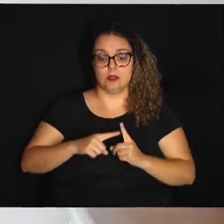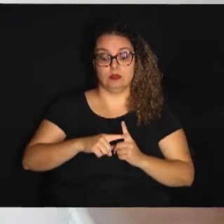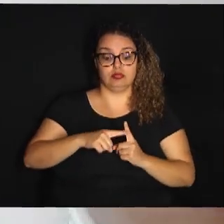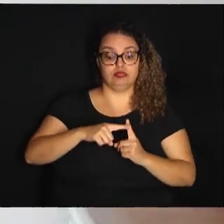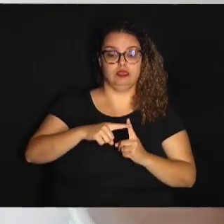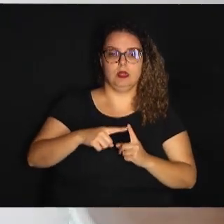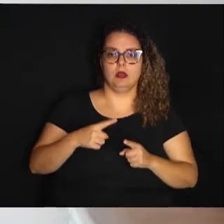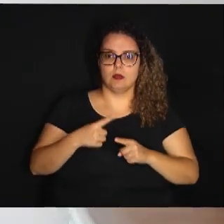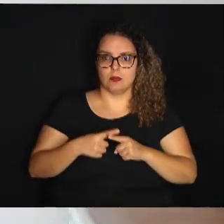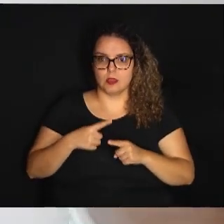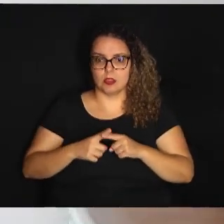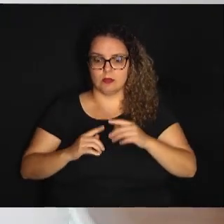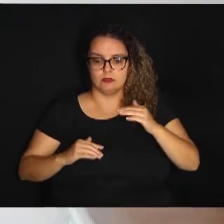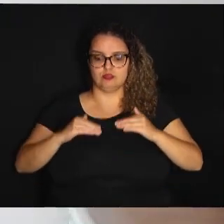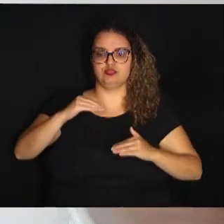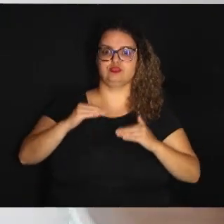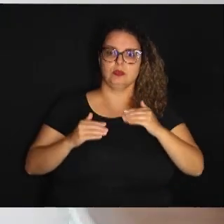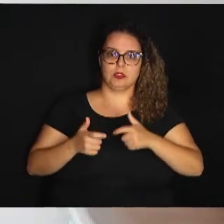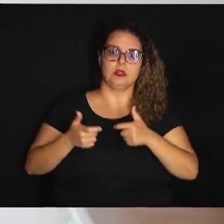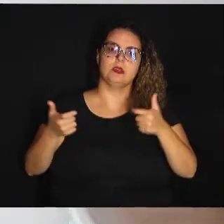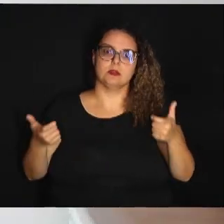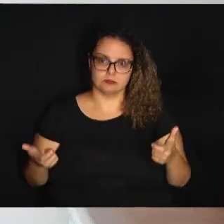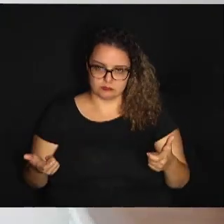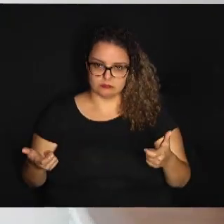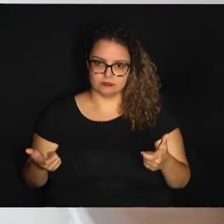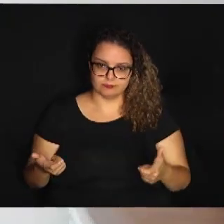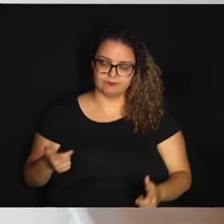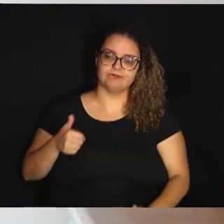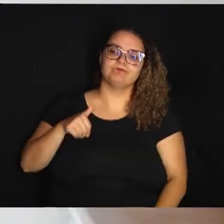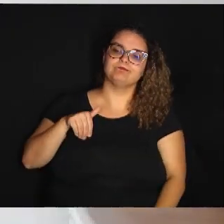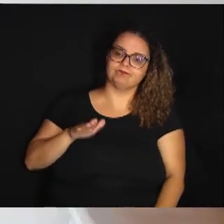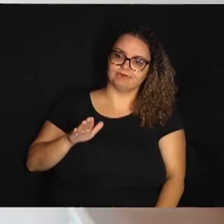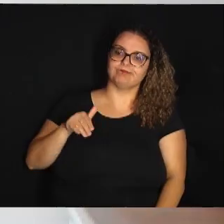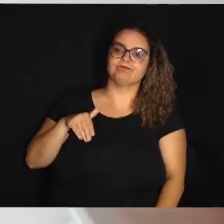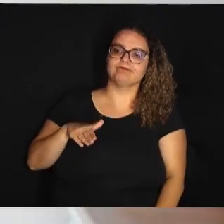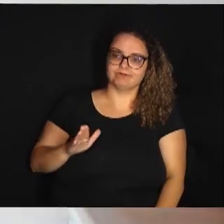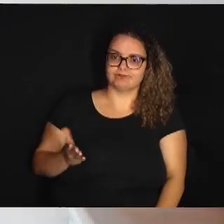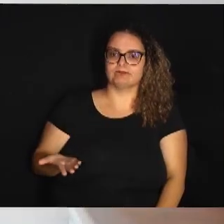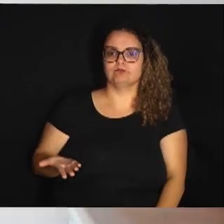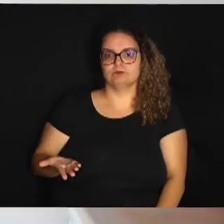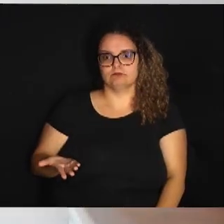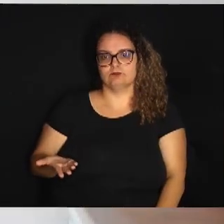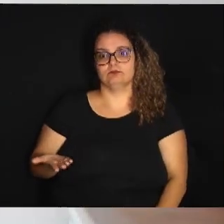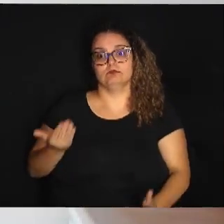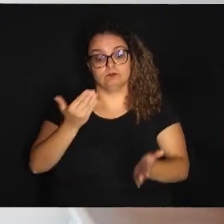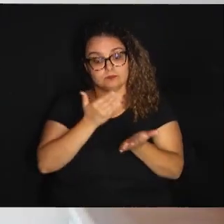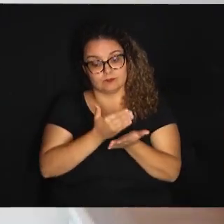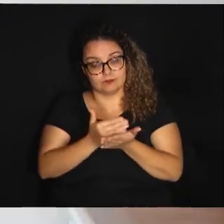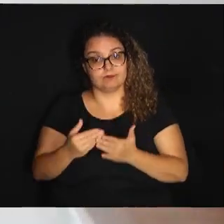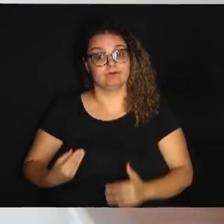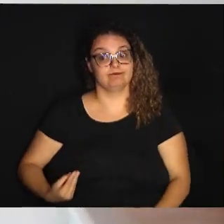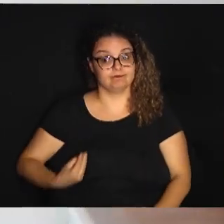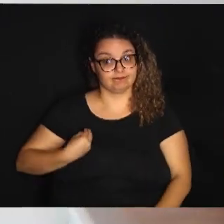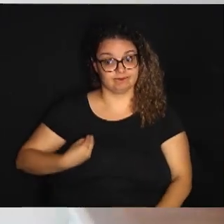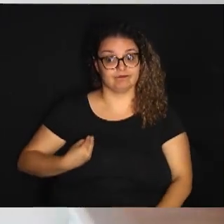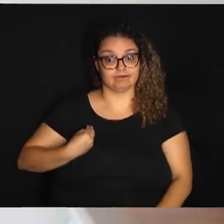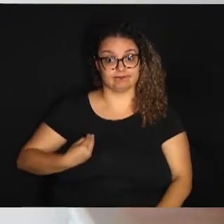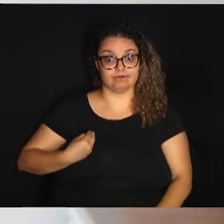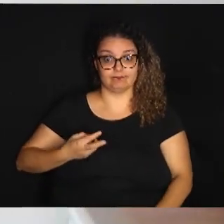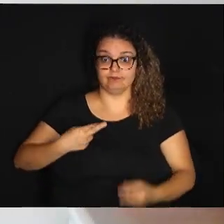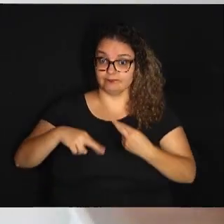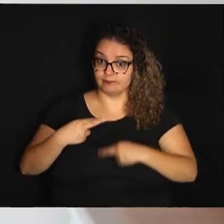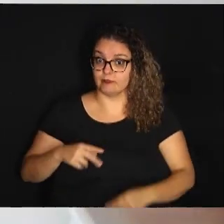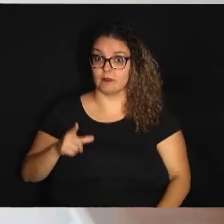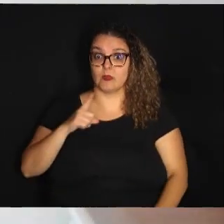esses graus aí da temperatura do planeta Terra, porque é um desequilíbrio muito grande. E cada vez mais a gente vai começar